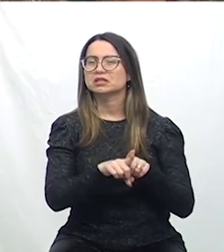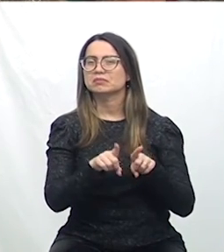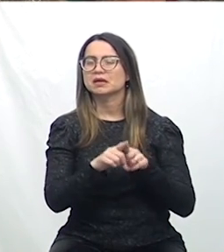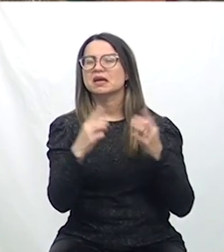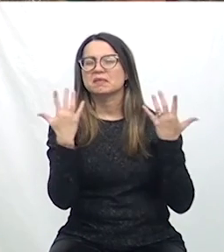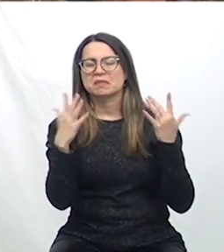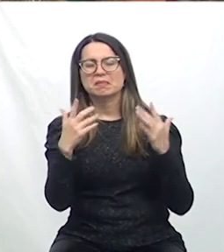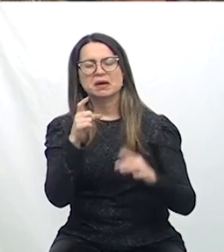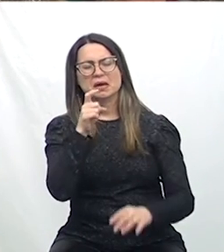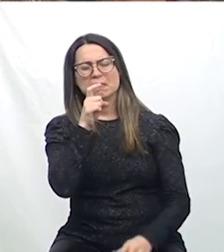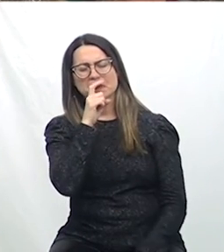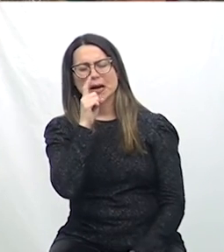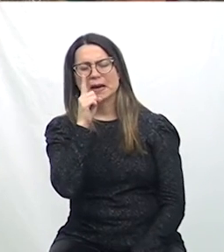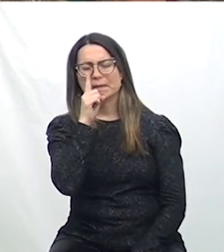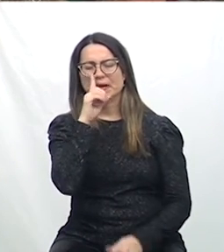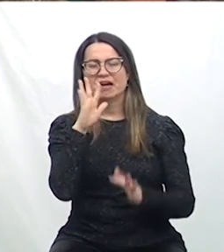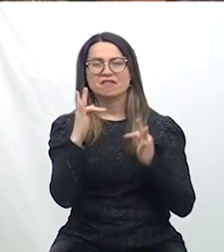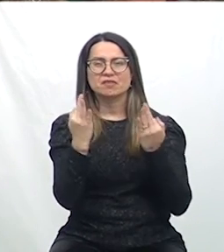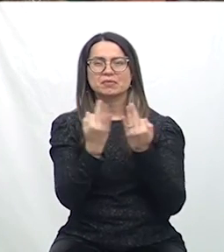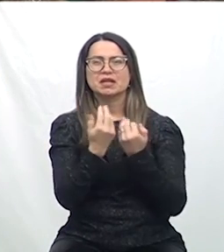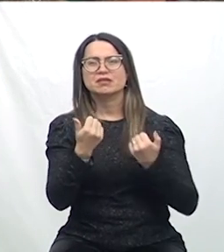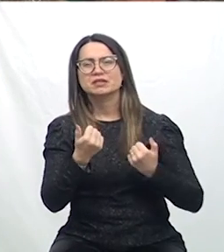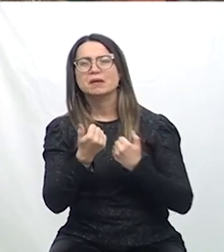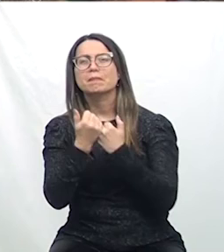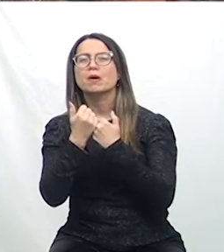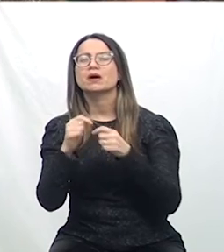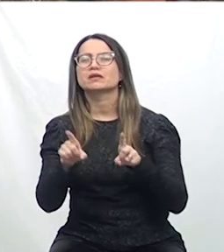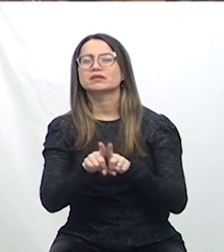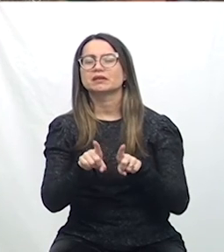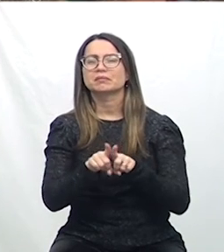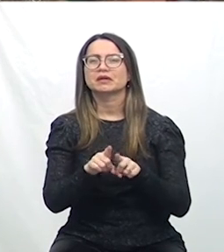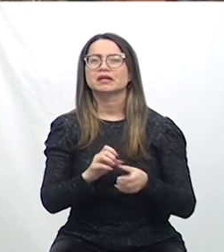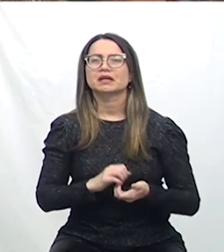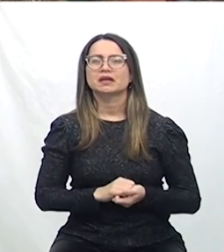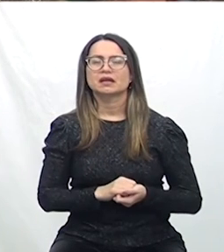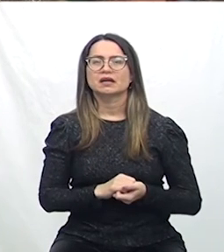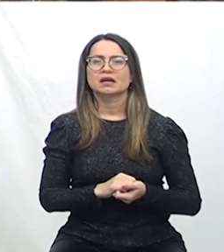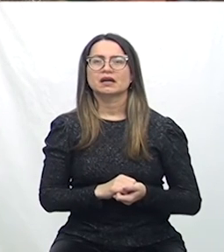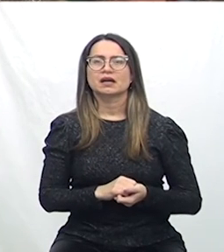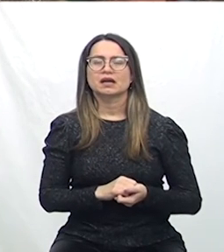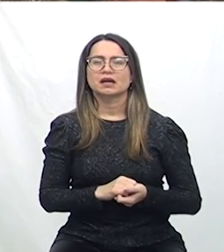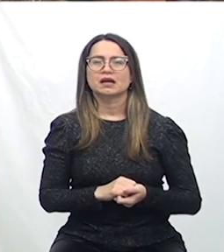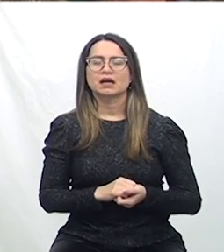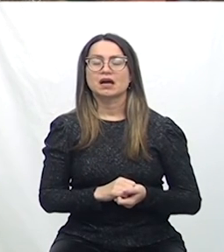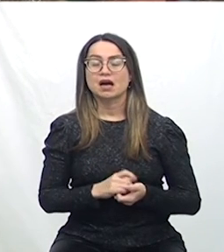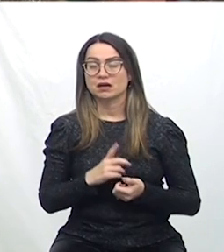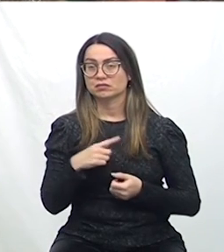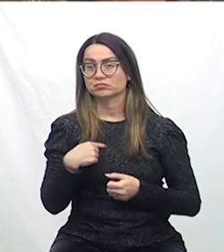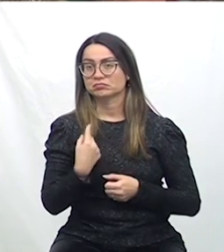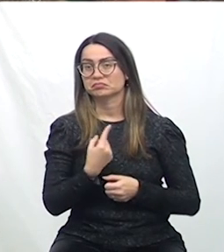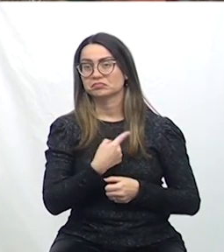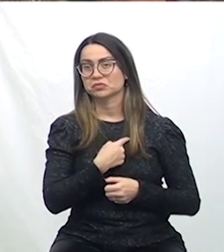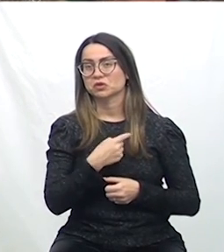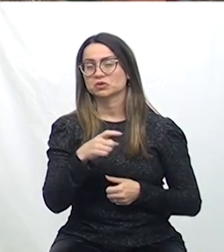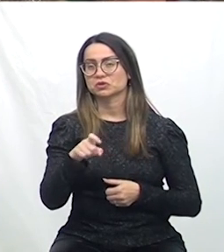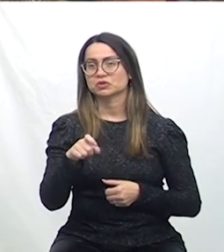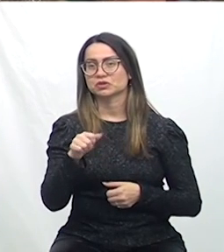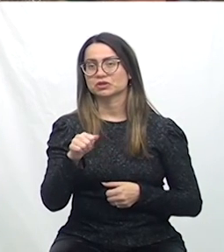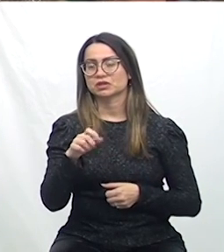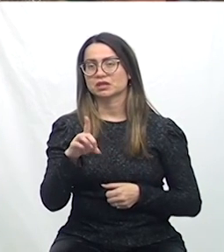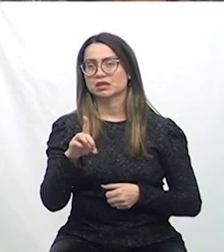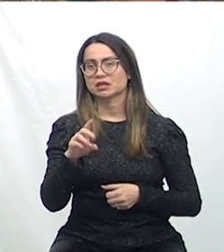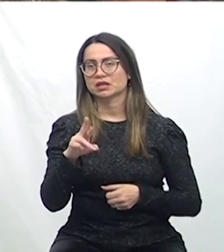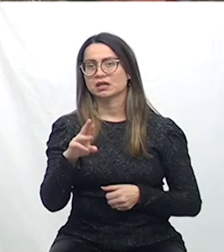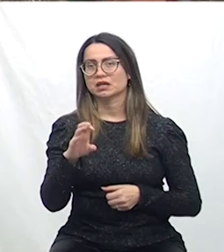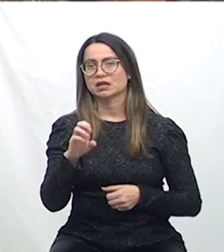parabéns aos pais, aos familiares que estão aqui presentes, é o nosso xadrez indo cada vez mais longe pelo trabalho